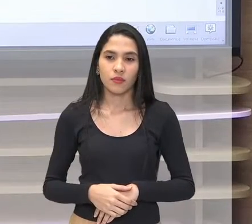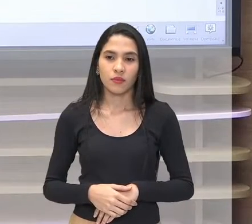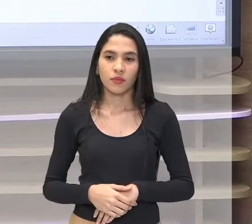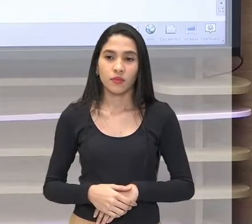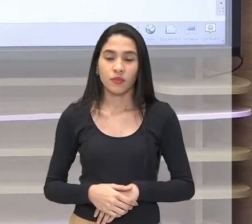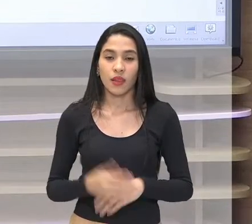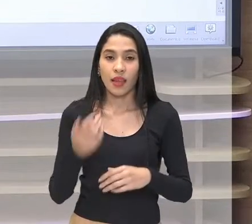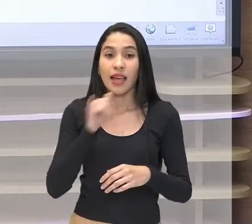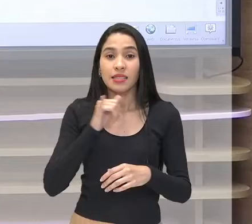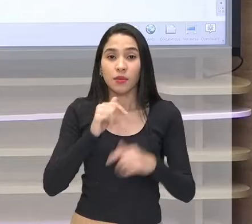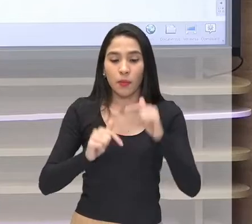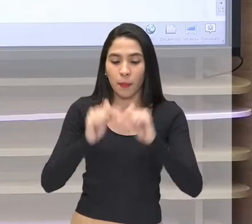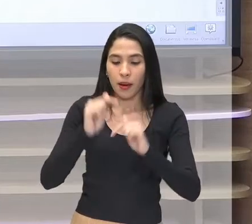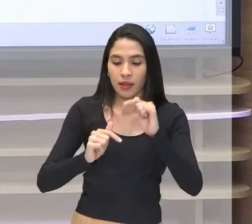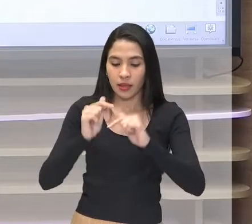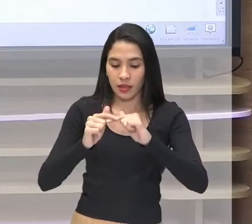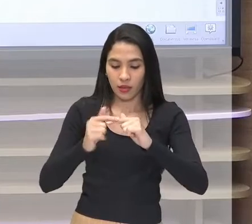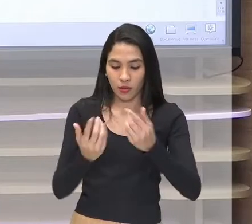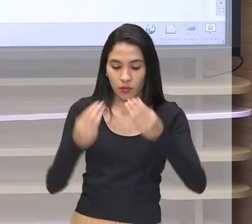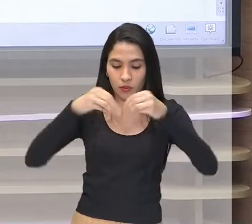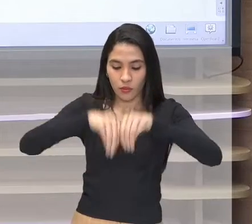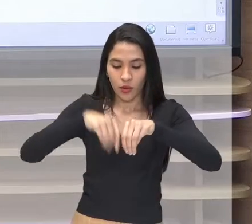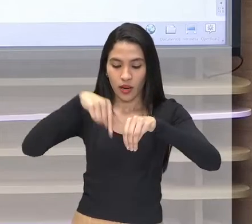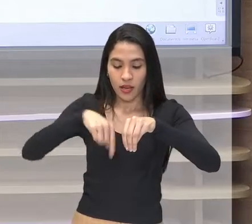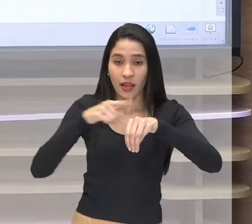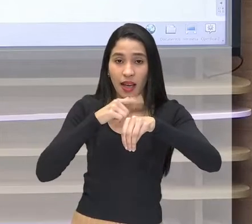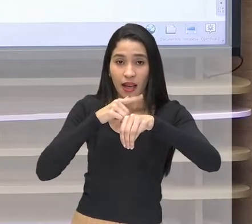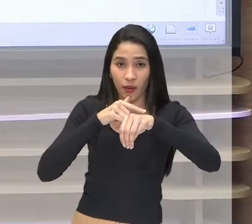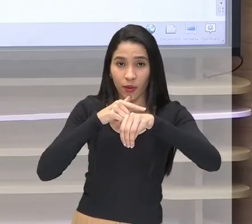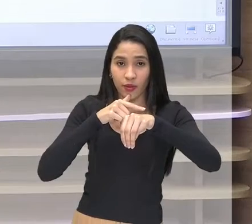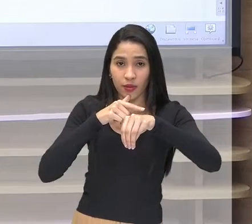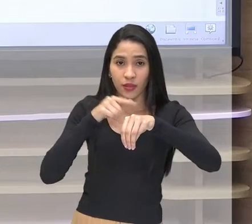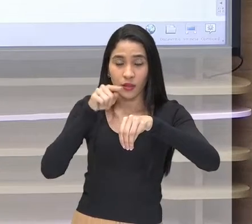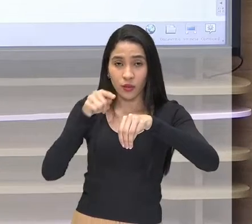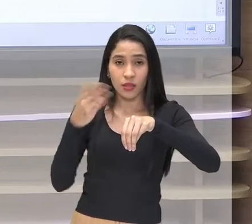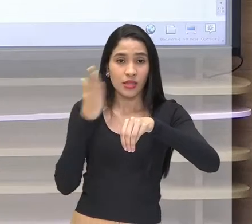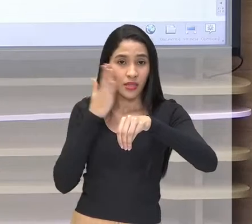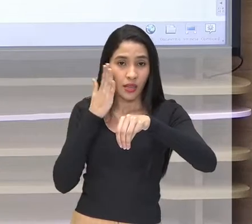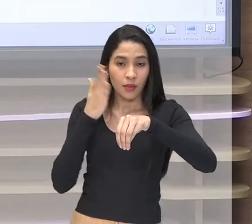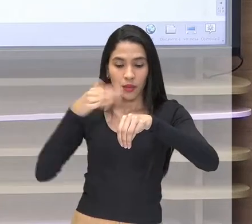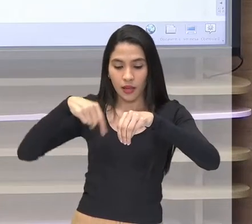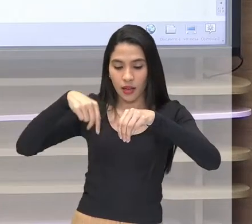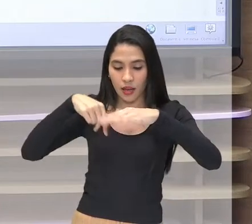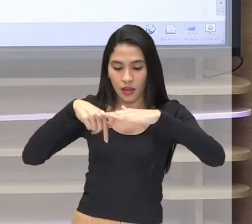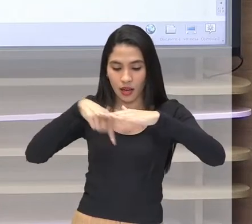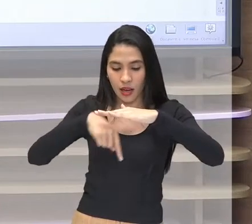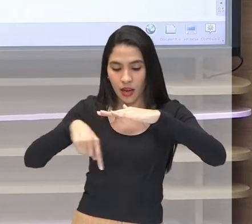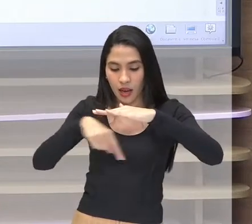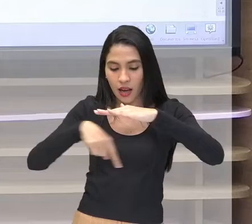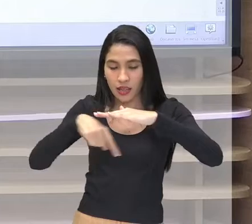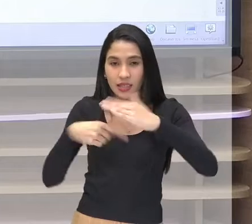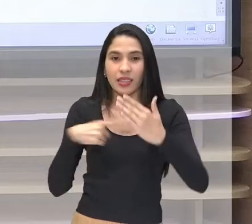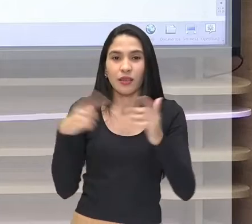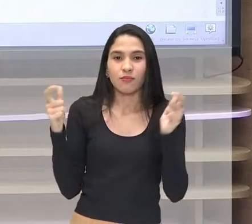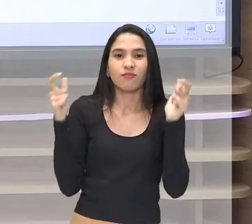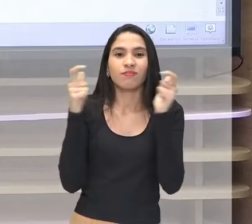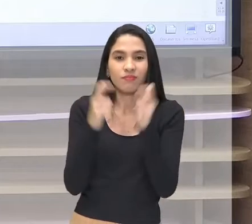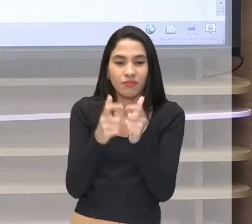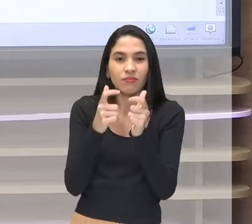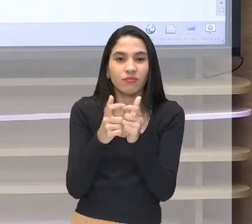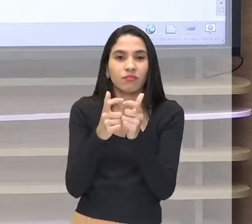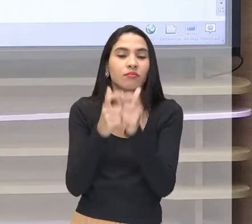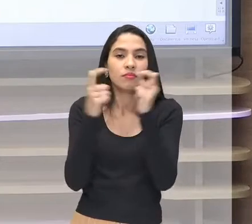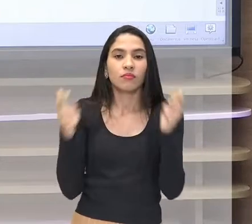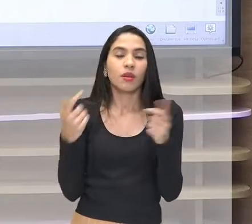um objeto no fundo do mar, tá? Então, a gente sabe que o fundo do mar tem uma pressão muito grande. Por